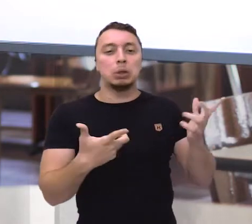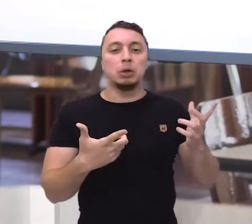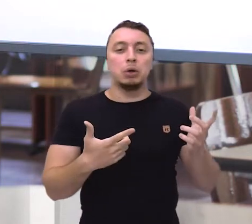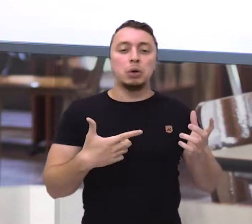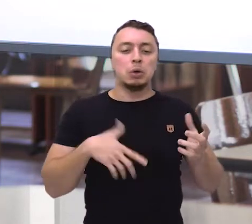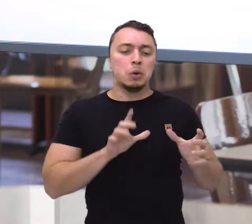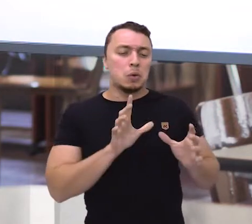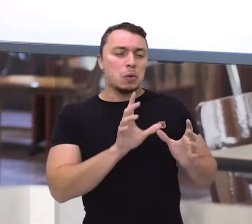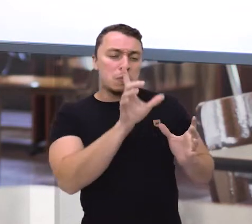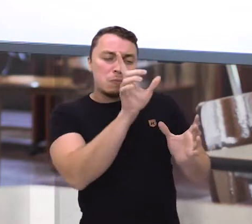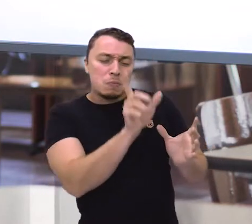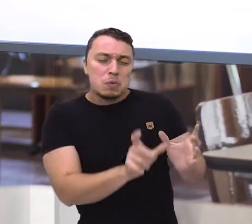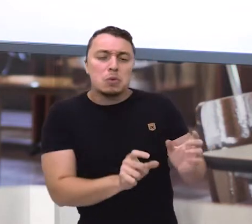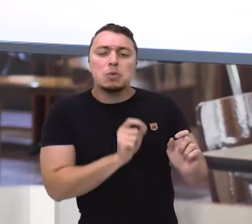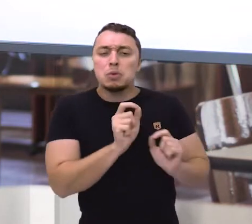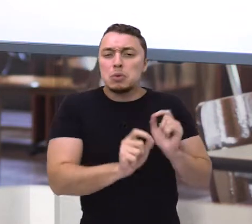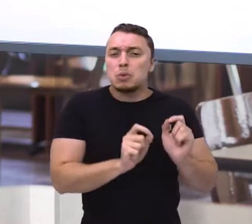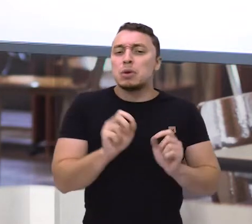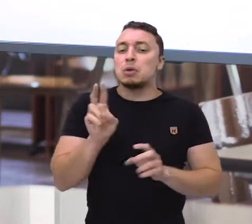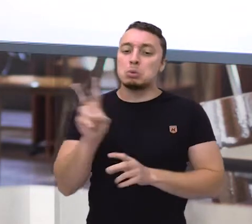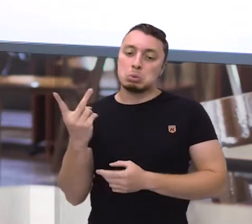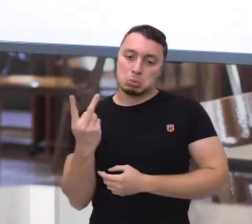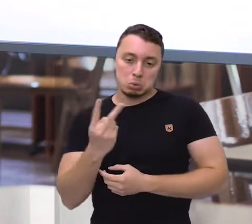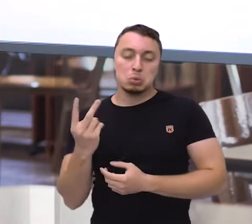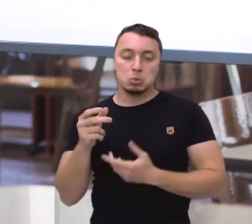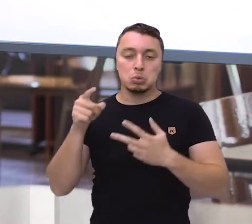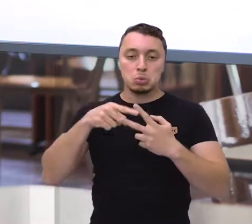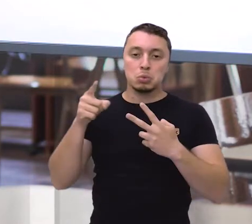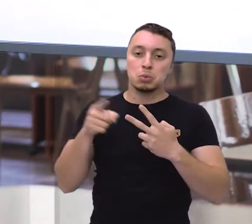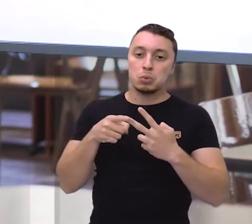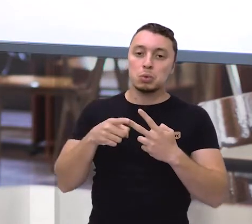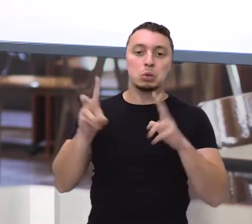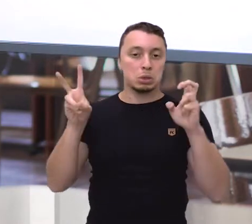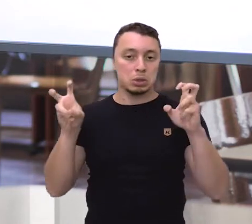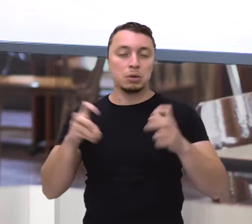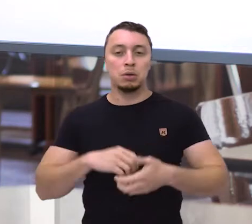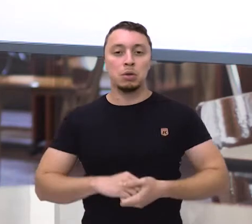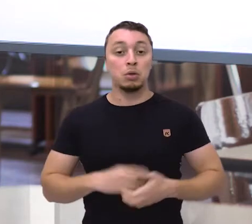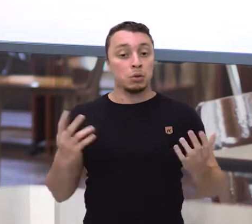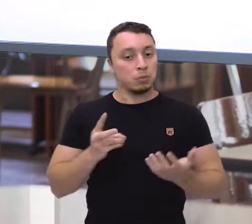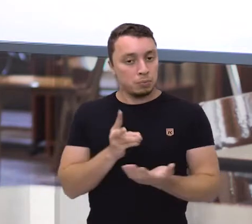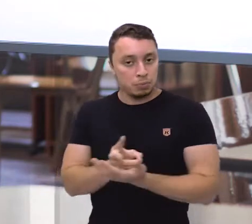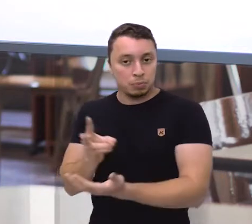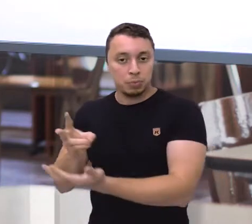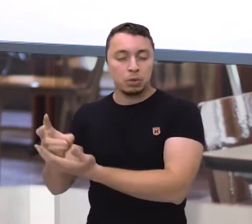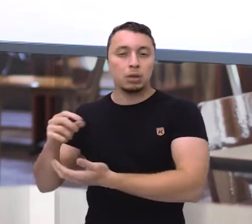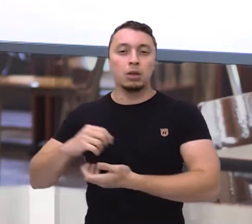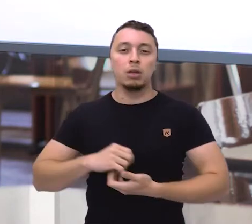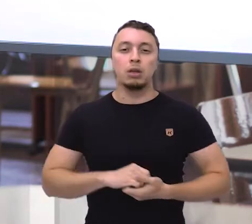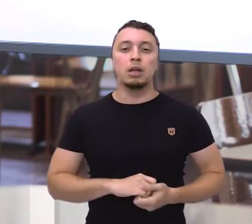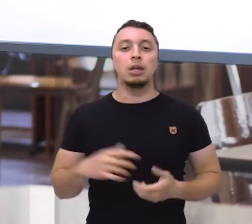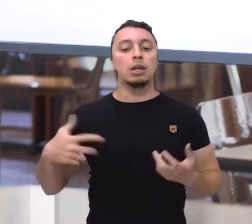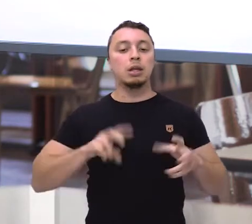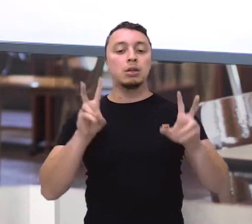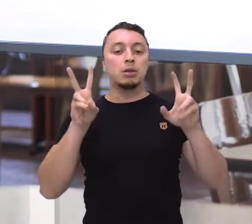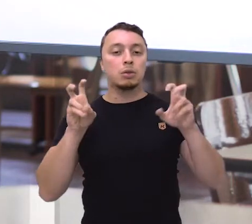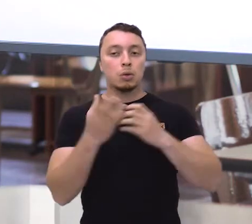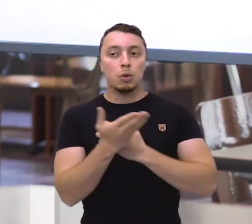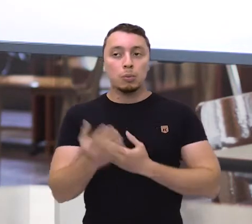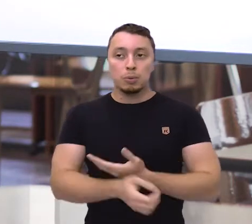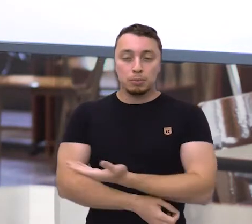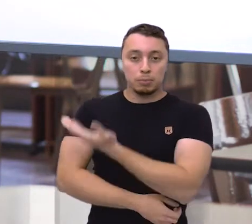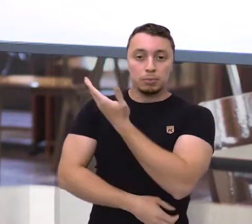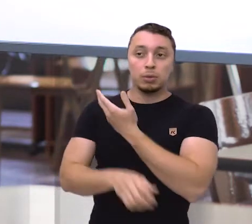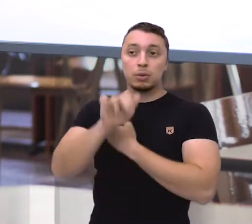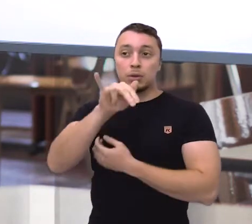o conceito do internetês e do hipertexto. Para isso, nós vamos iniciar nossa aula tratando do internetês.